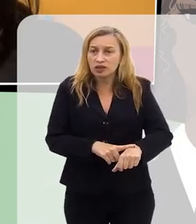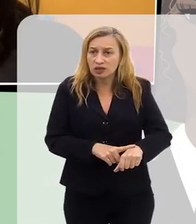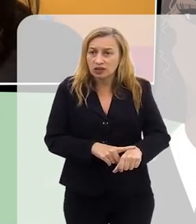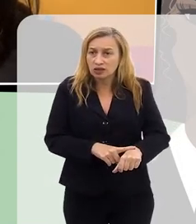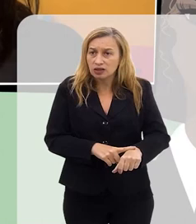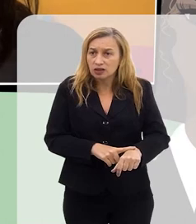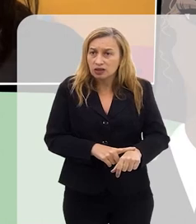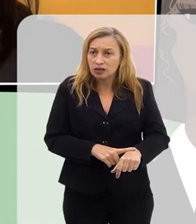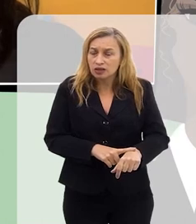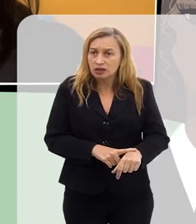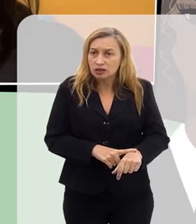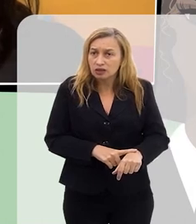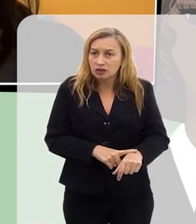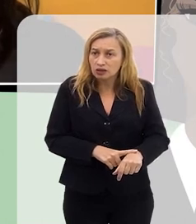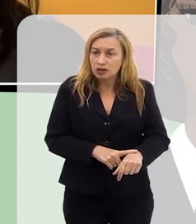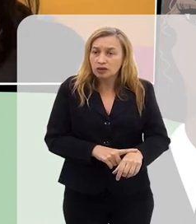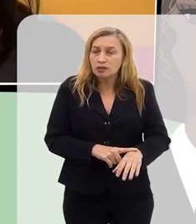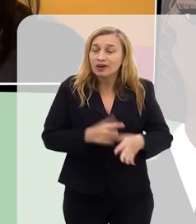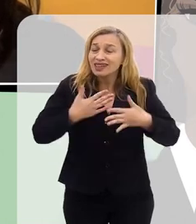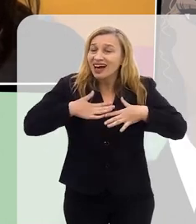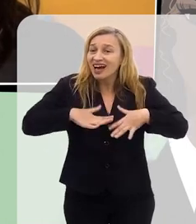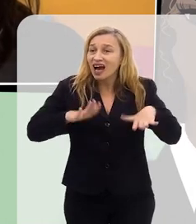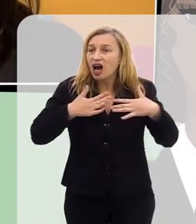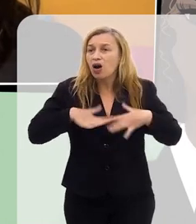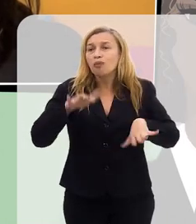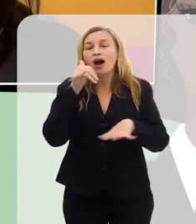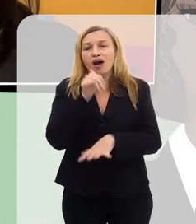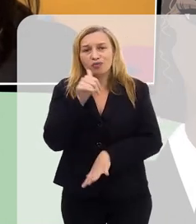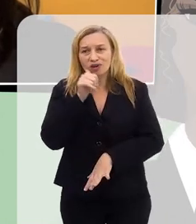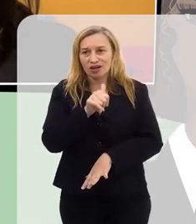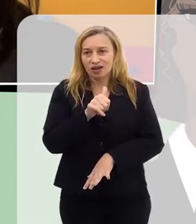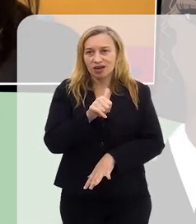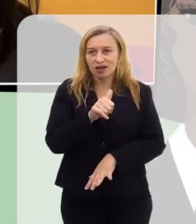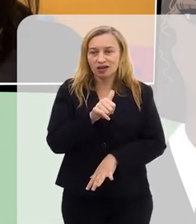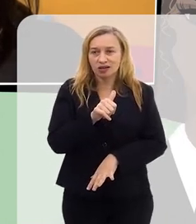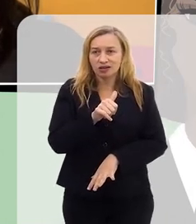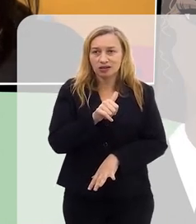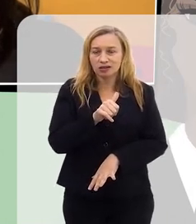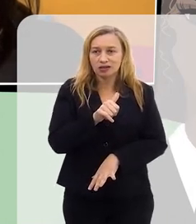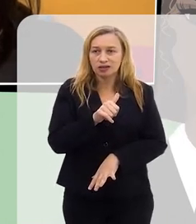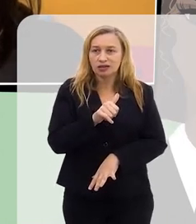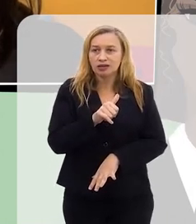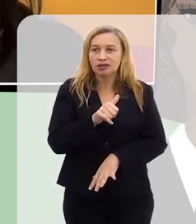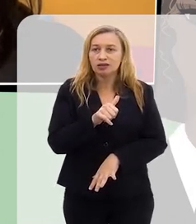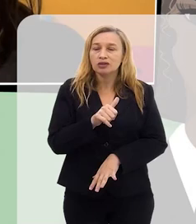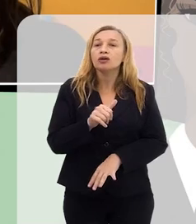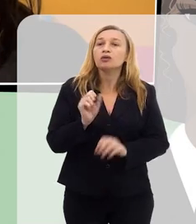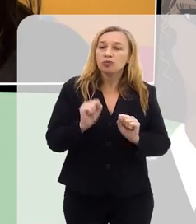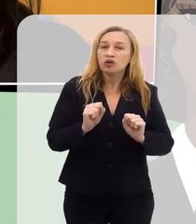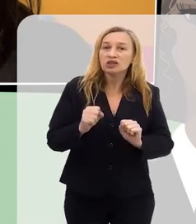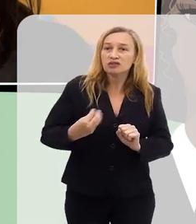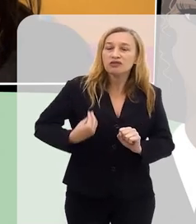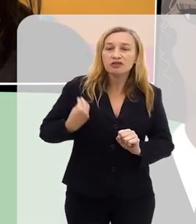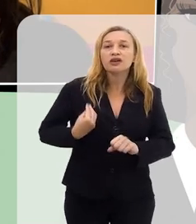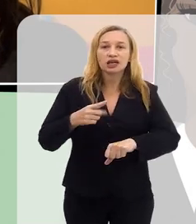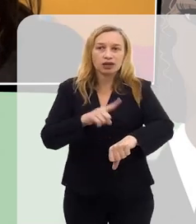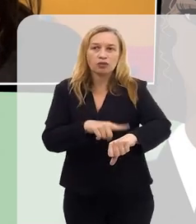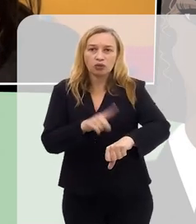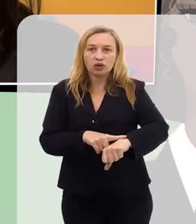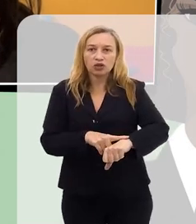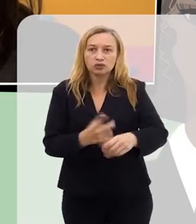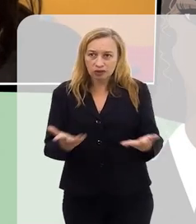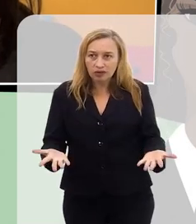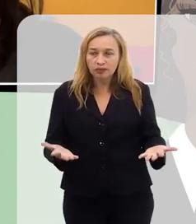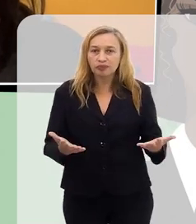momento, com certeza traz muito mais calma, muito mais tranquilidade para que aquela mulher possa viver aquela